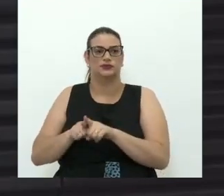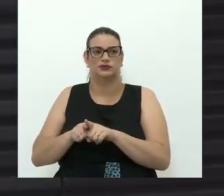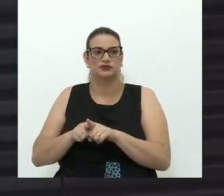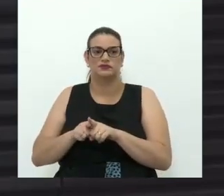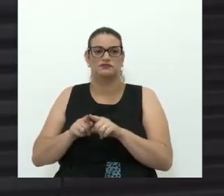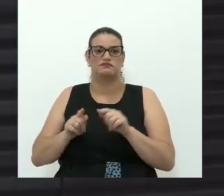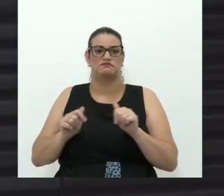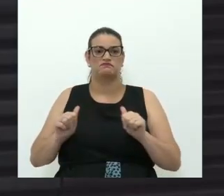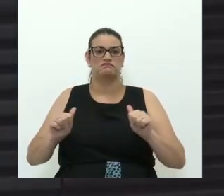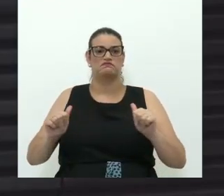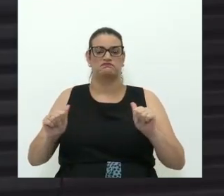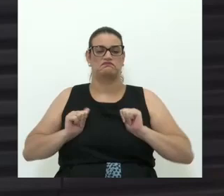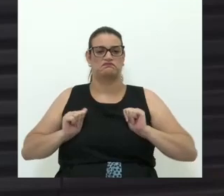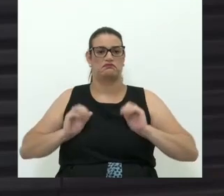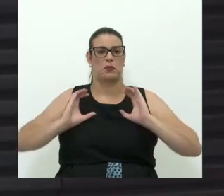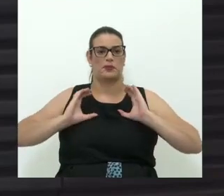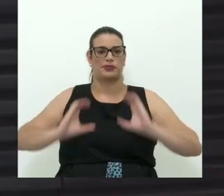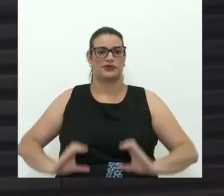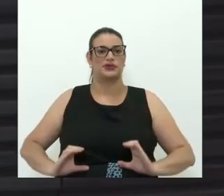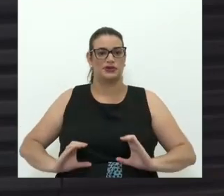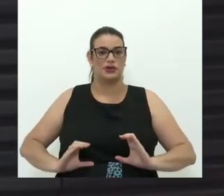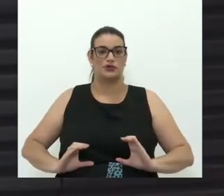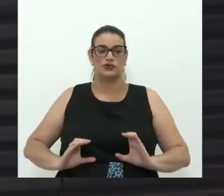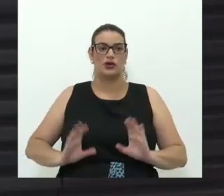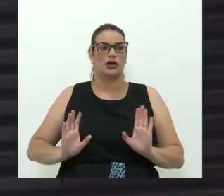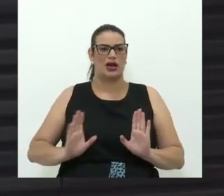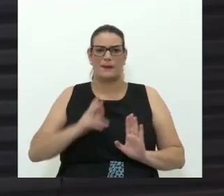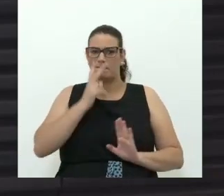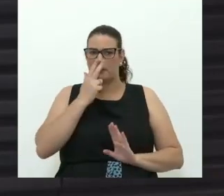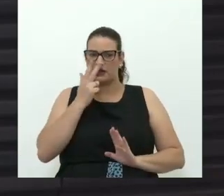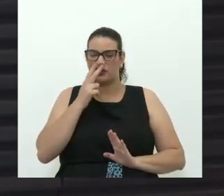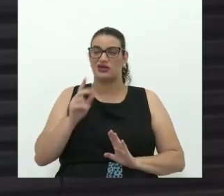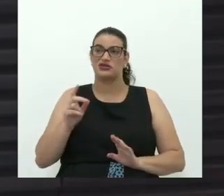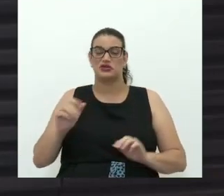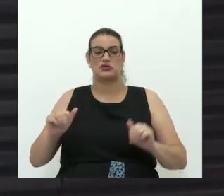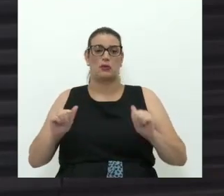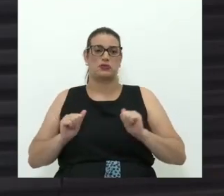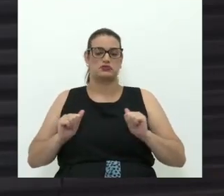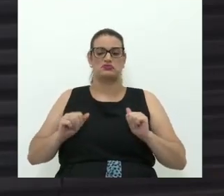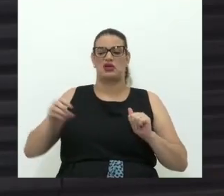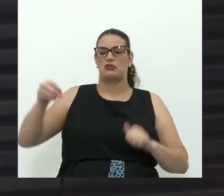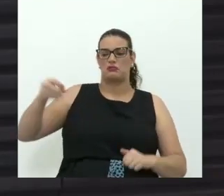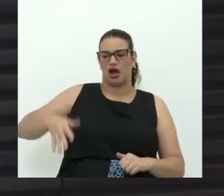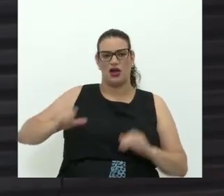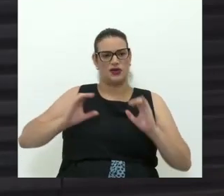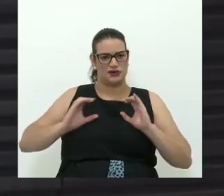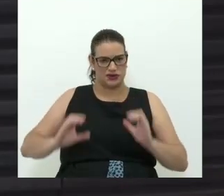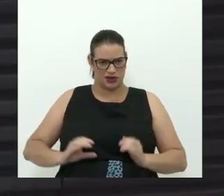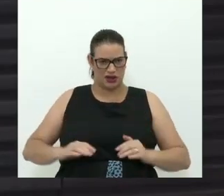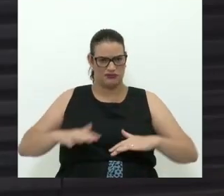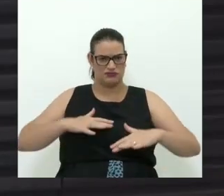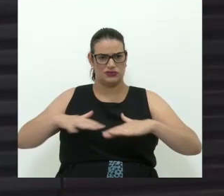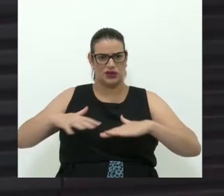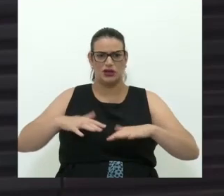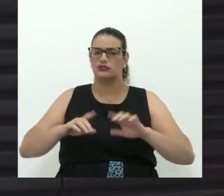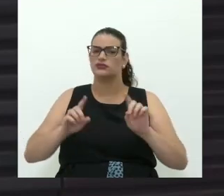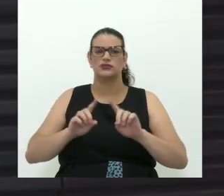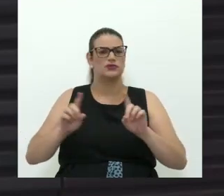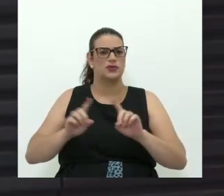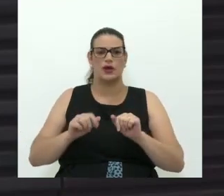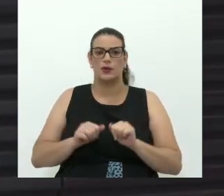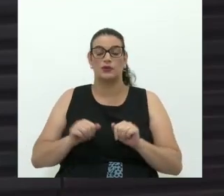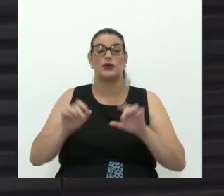meramente cidadã e aqui o meramente não é diminutivo de nada muito pelo contrário